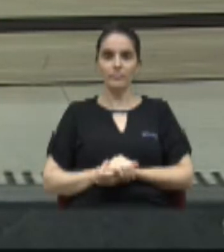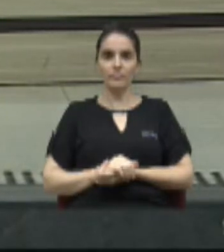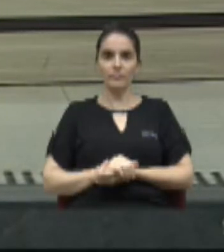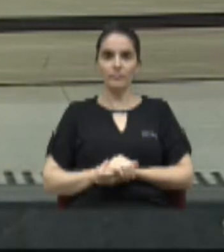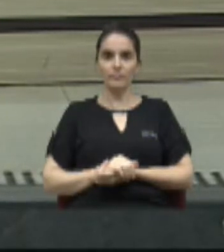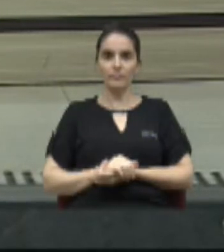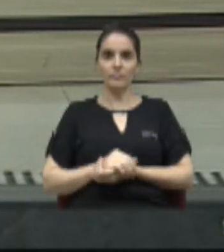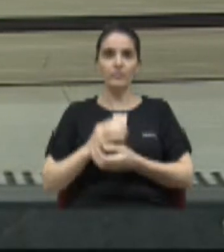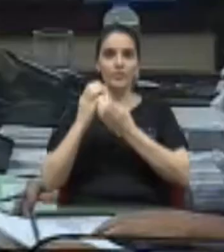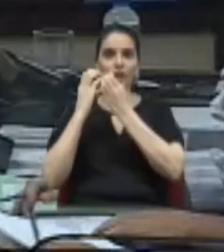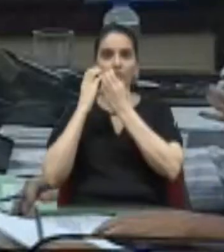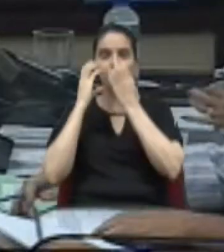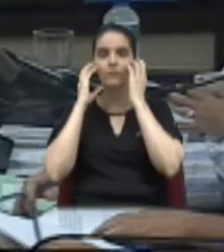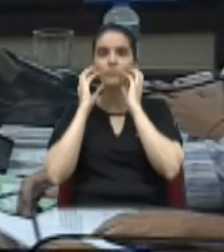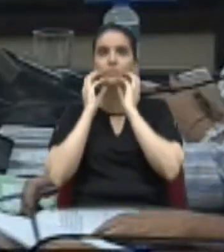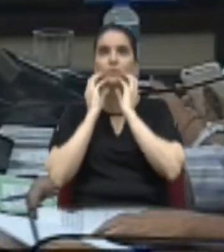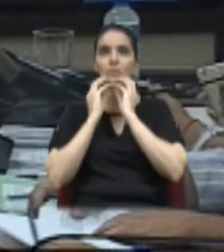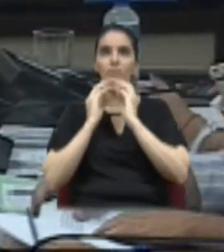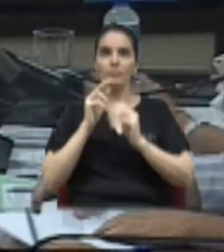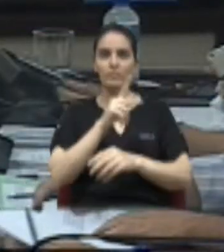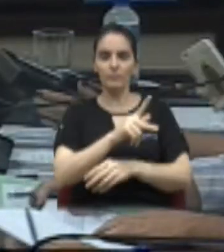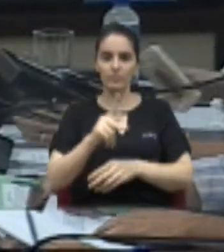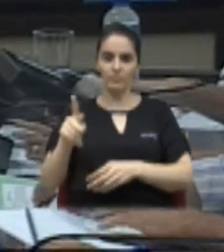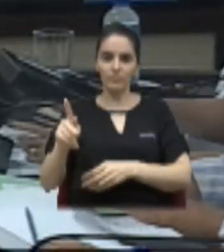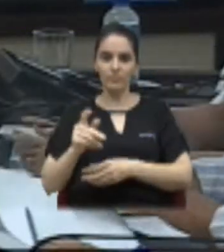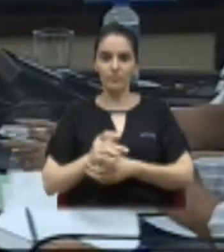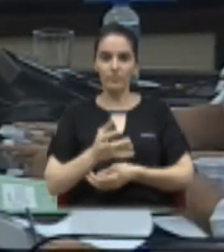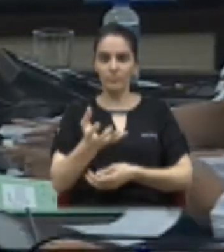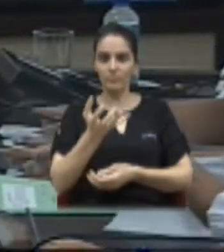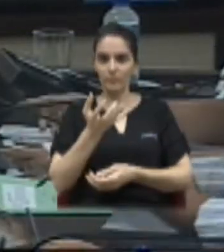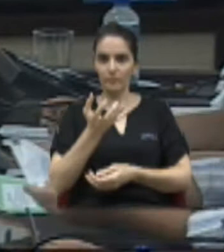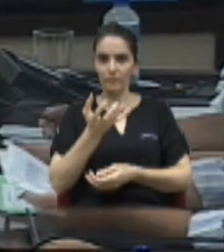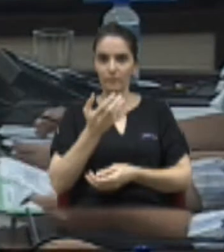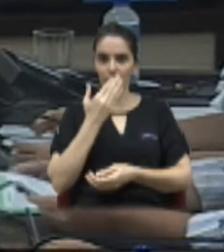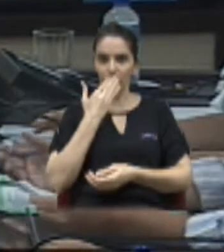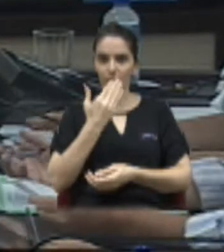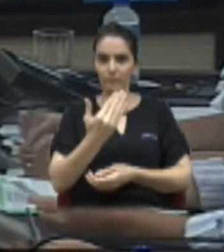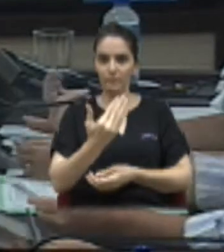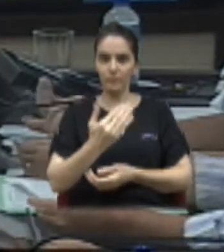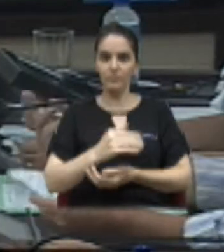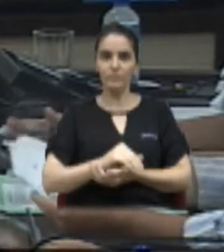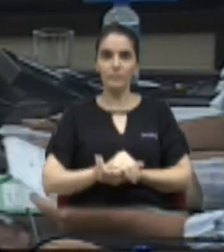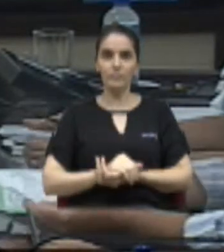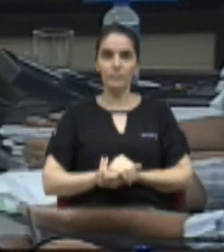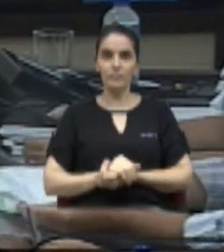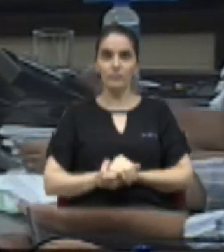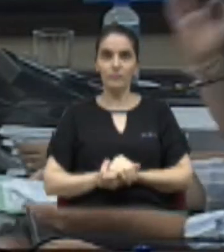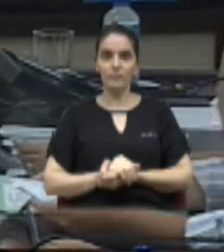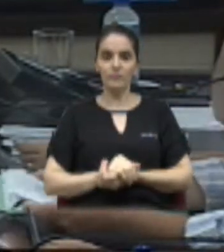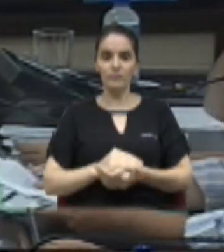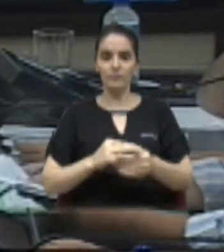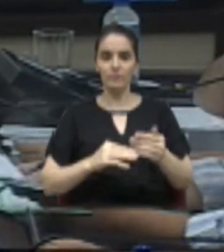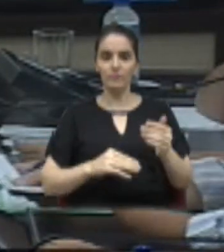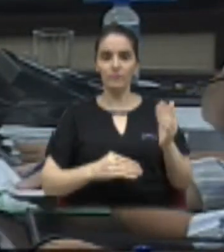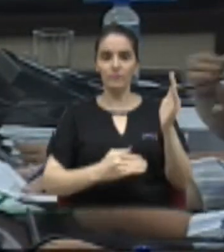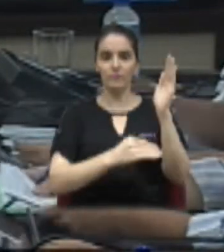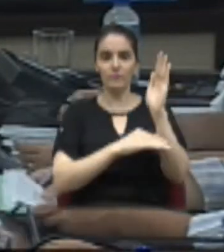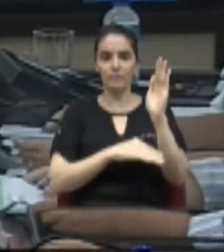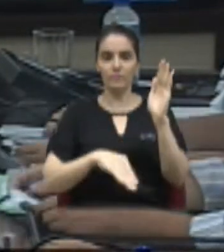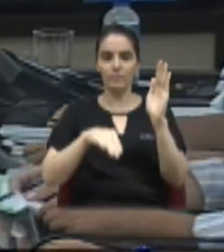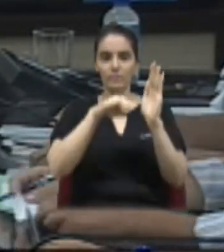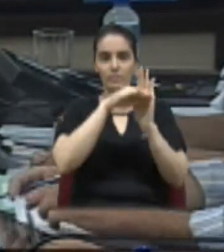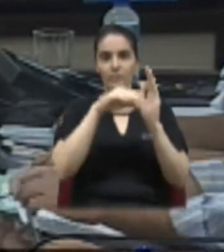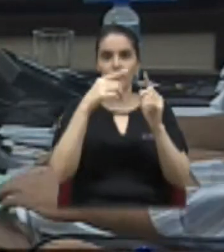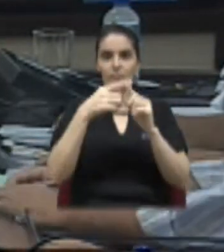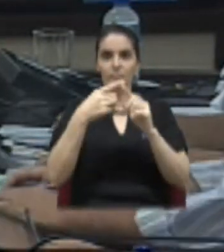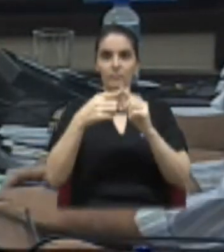vereador Mirdolante. Presidente, eu solicitaria a inversão de pauta devido à